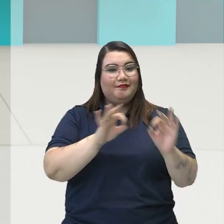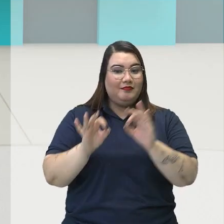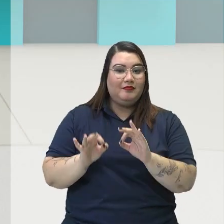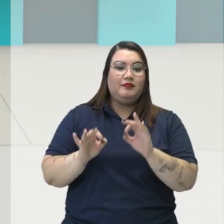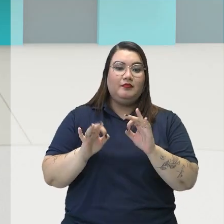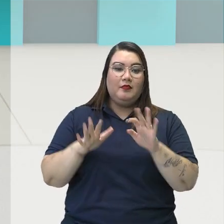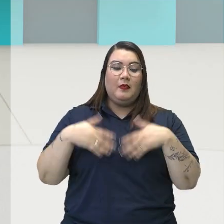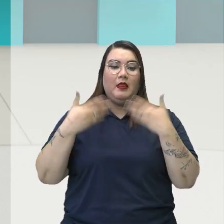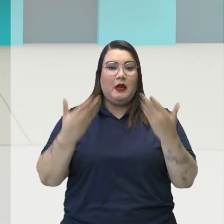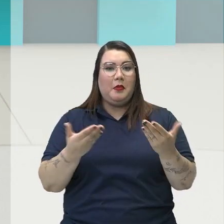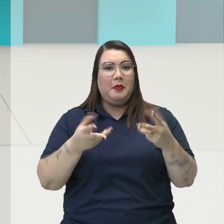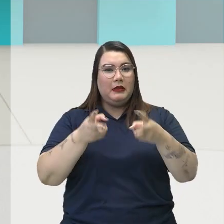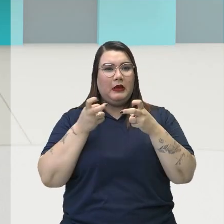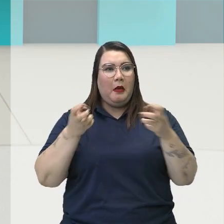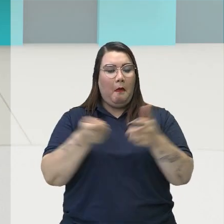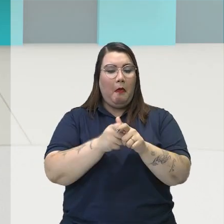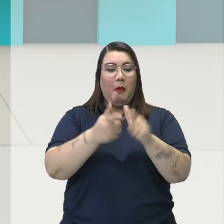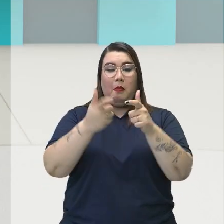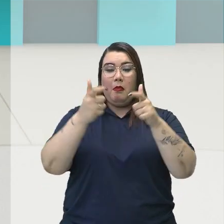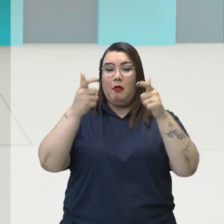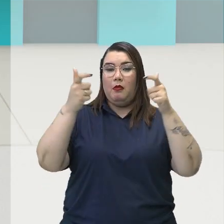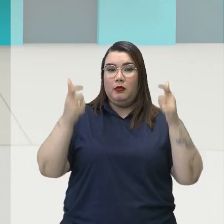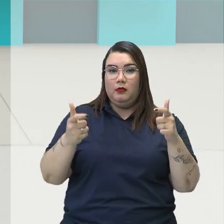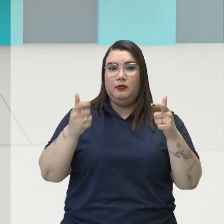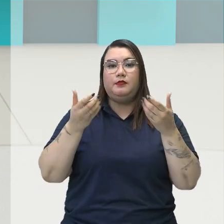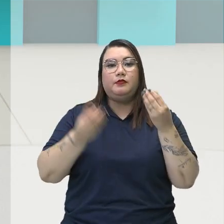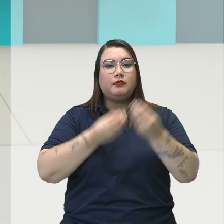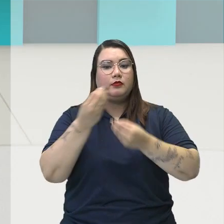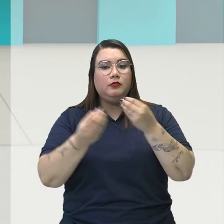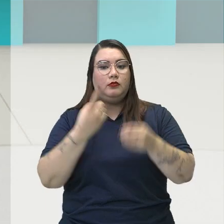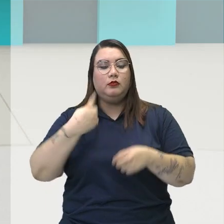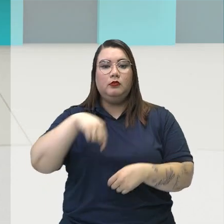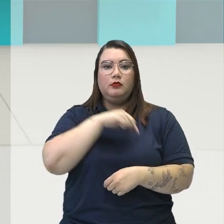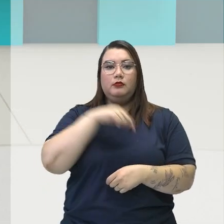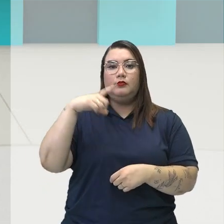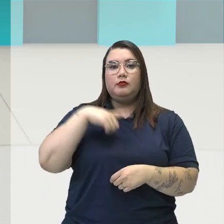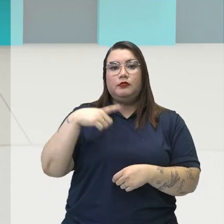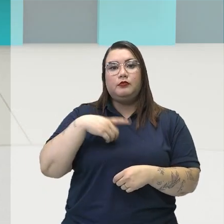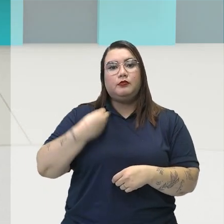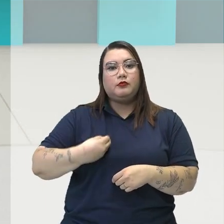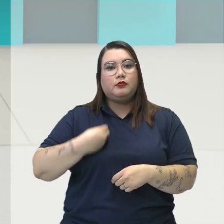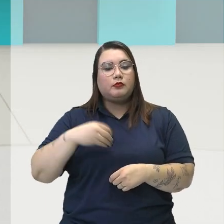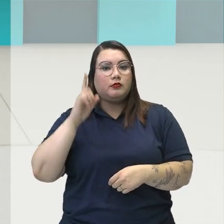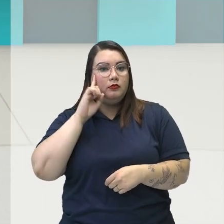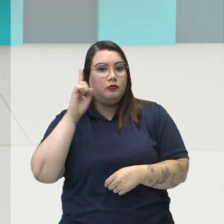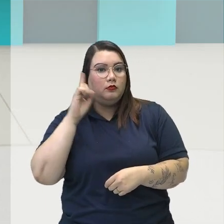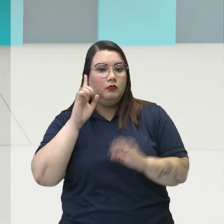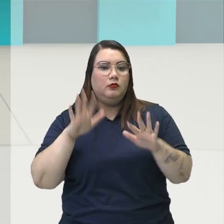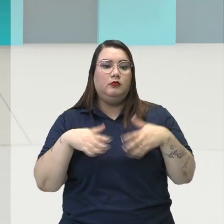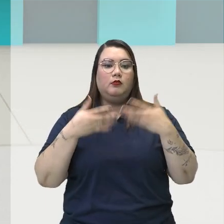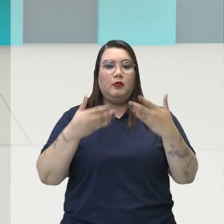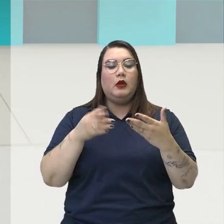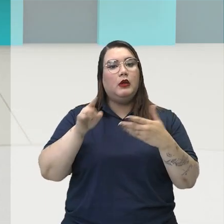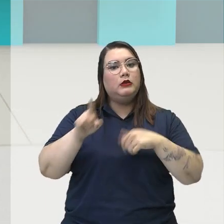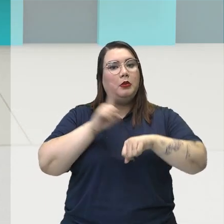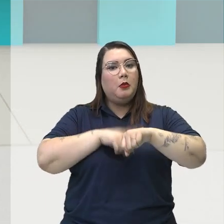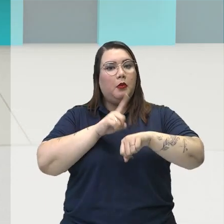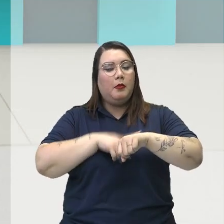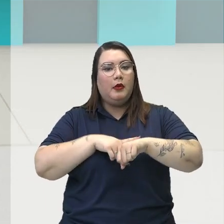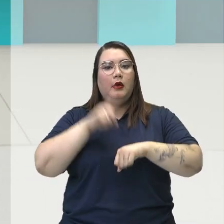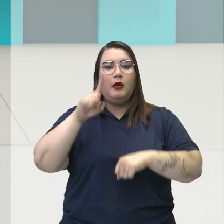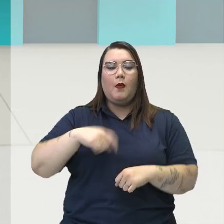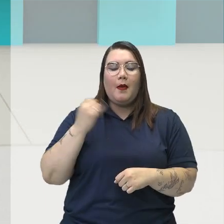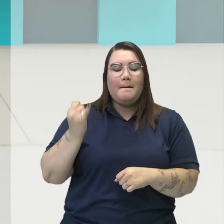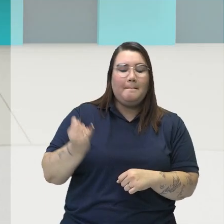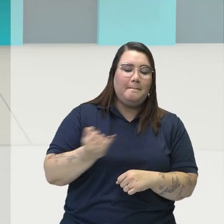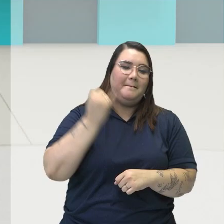né? Normalmente a gente fica muito agitado com as demandas que a gente tem aí no nosso dia a dia. Então, esse momento de lazer, ele é ultra